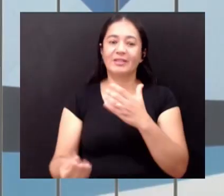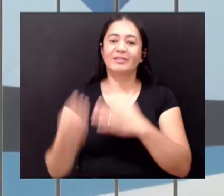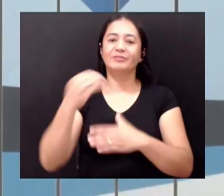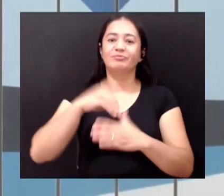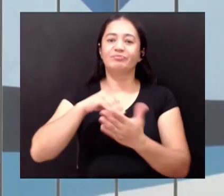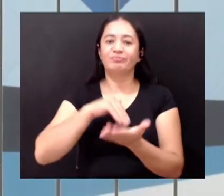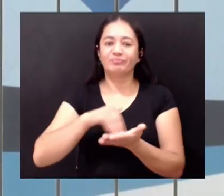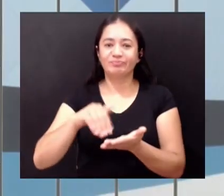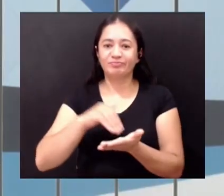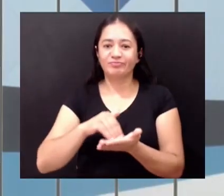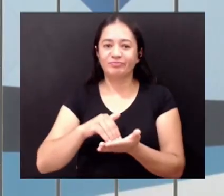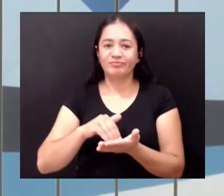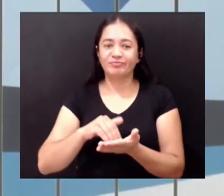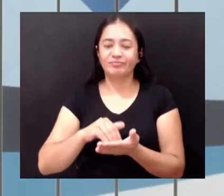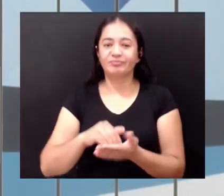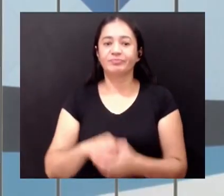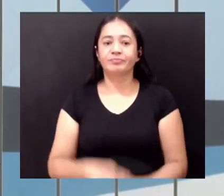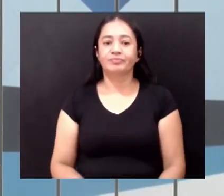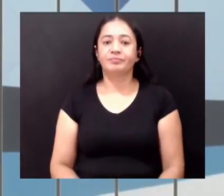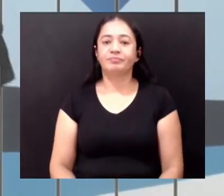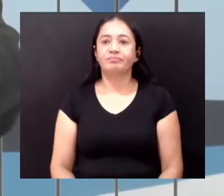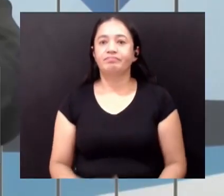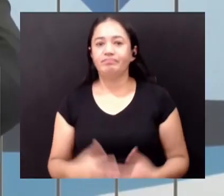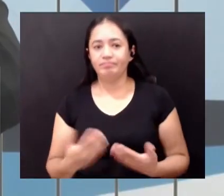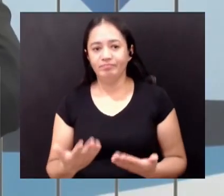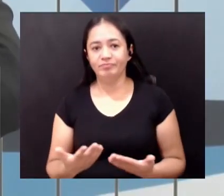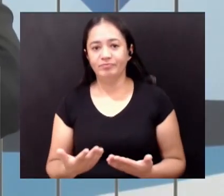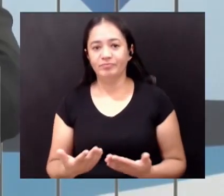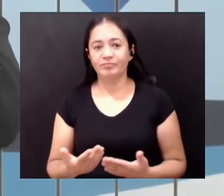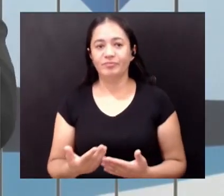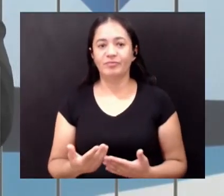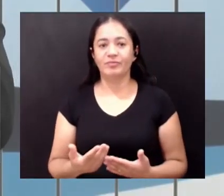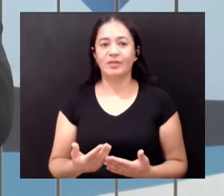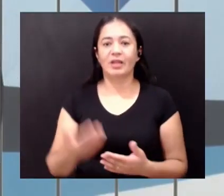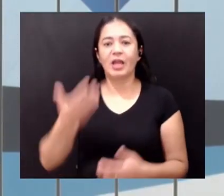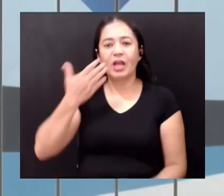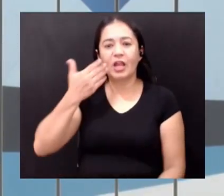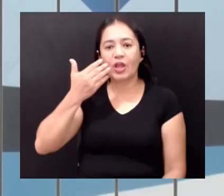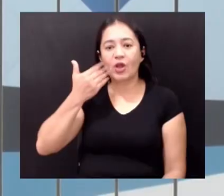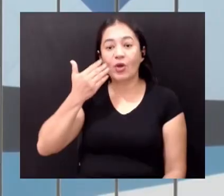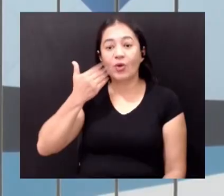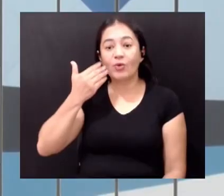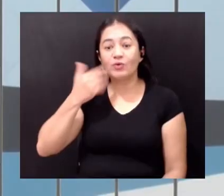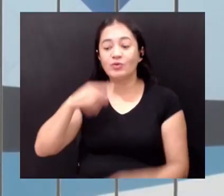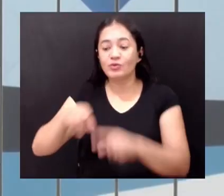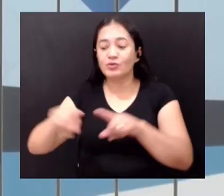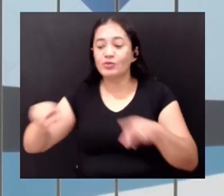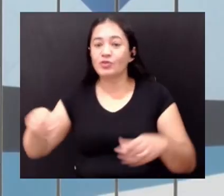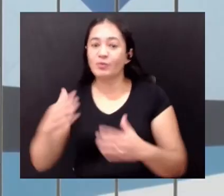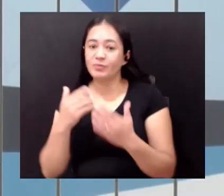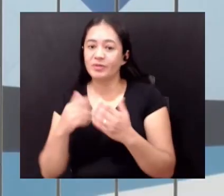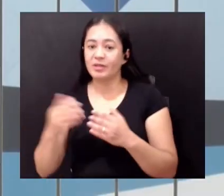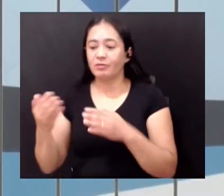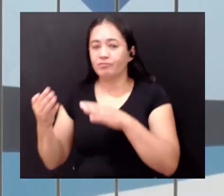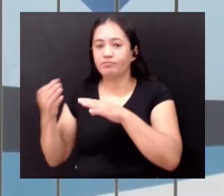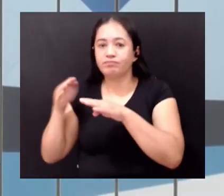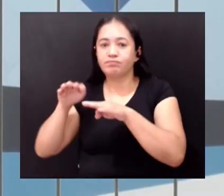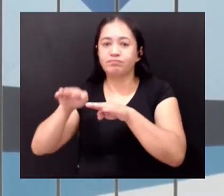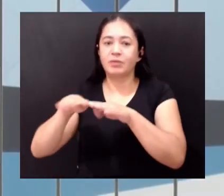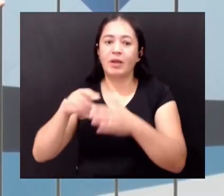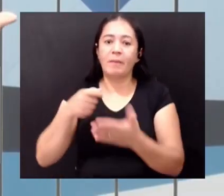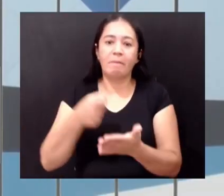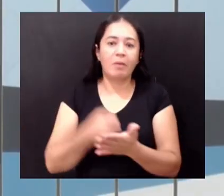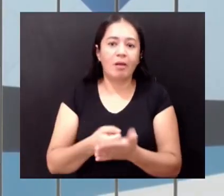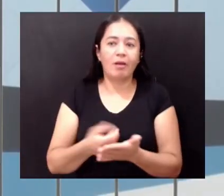casa trabalhando. Então, ele consome ali da lanchonete, ele estaciona o carro dele, então ele paga estacionamento. Existe